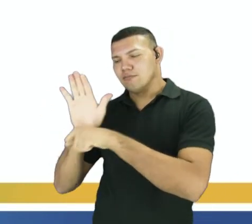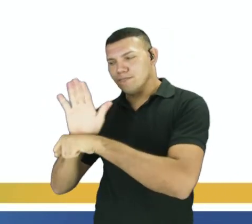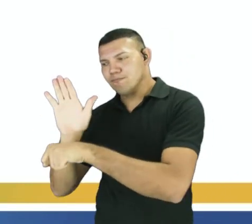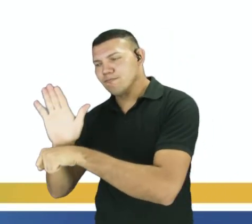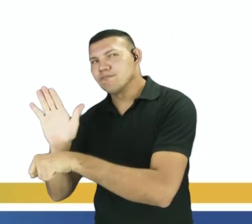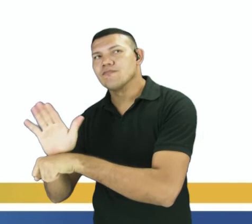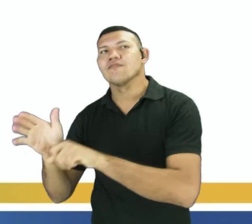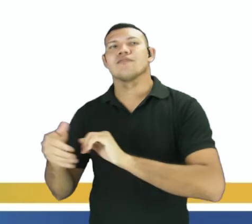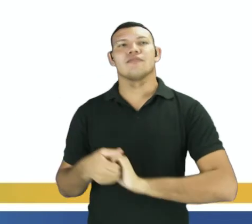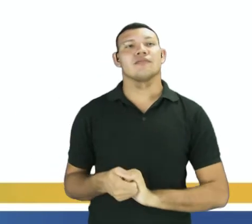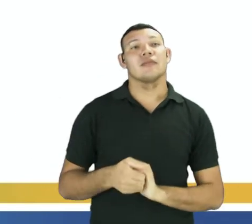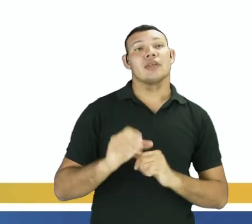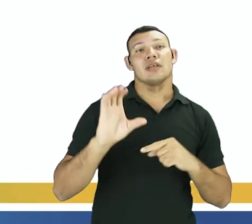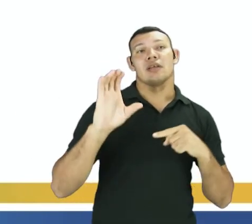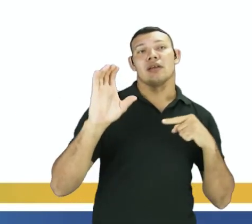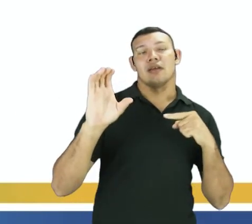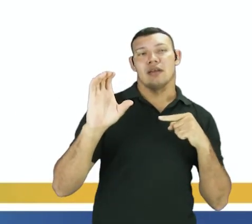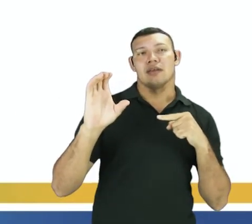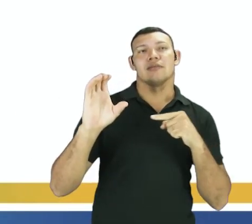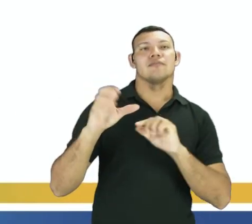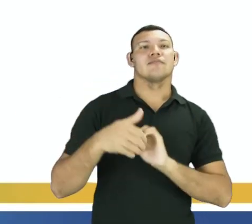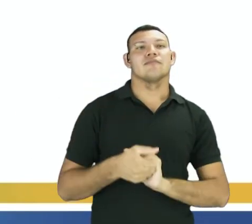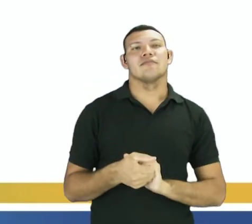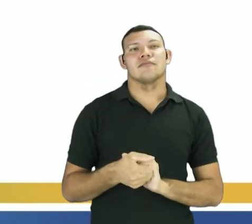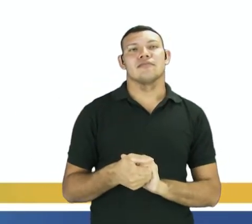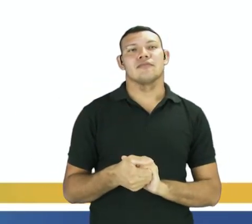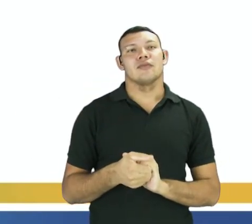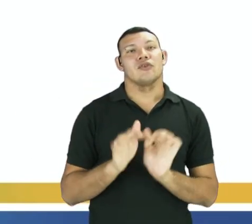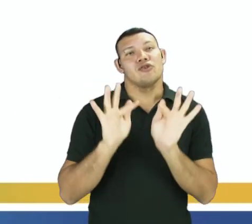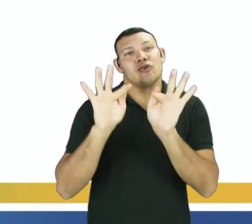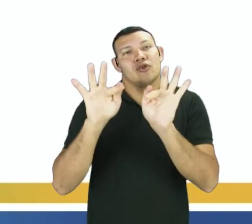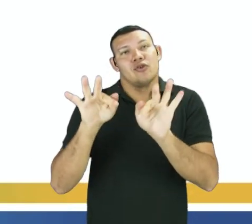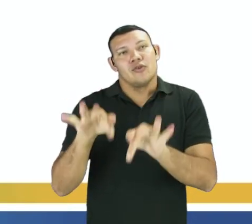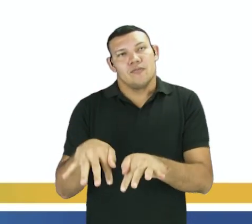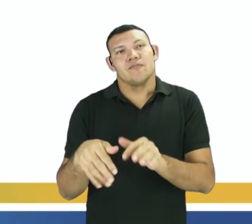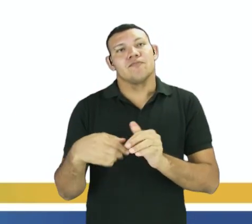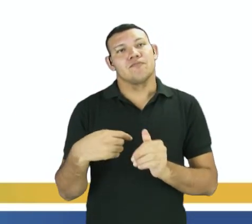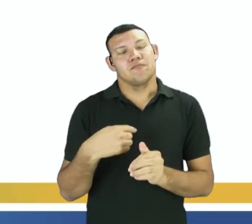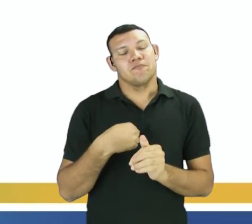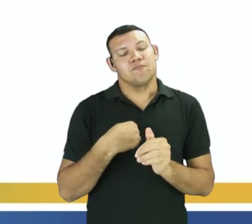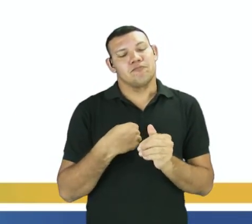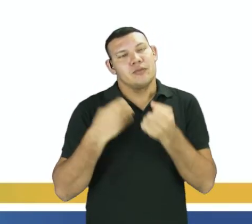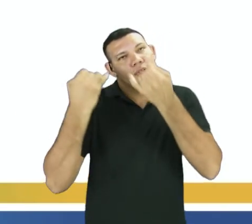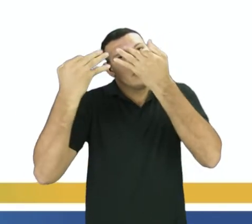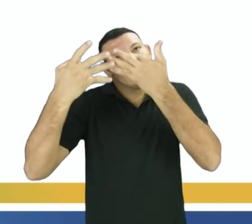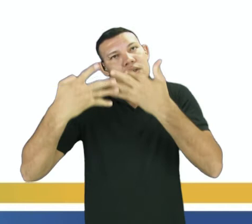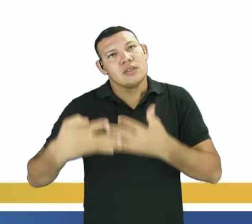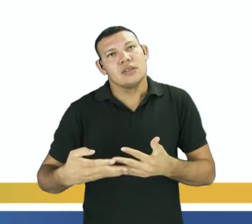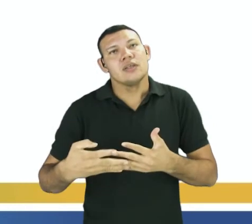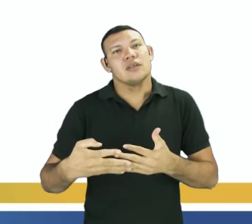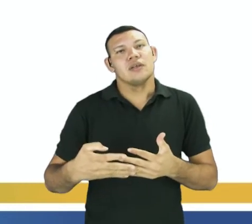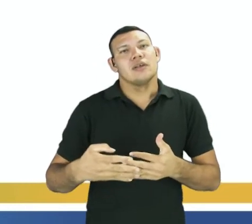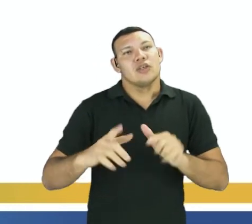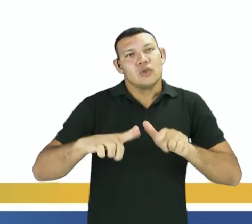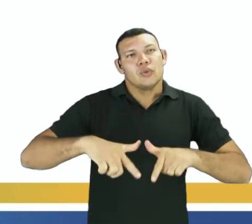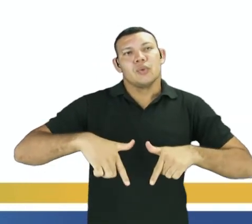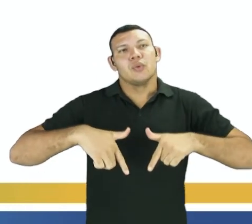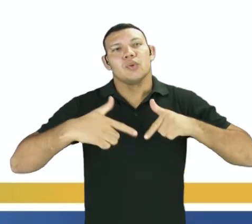gallinas en mi casa. Señor, si yo lograr el empleo, voy a hacer más